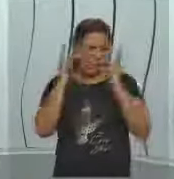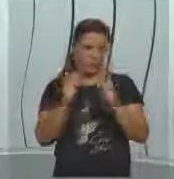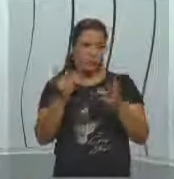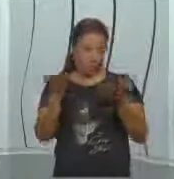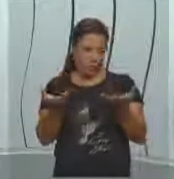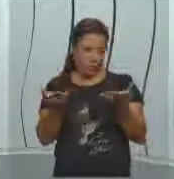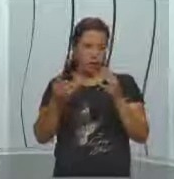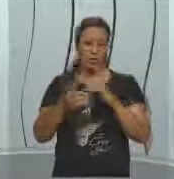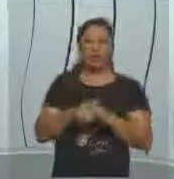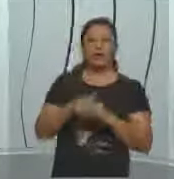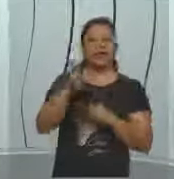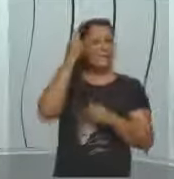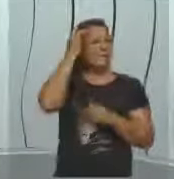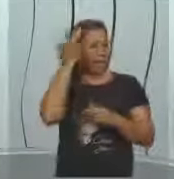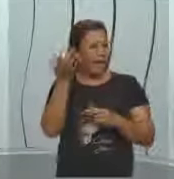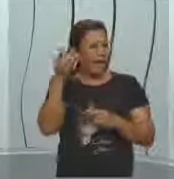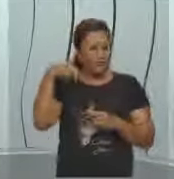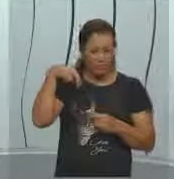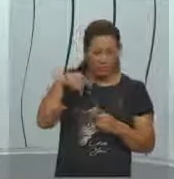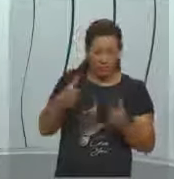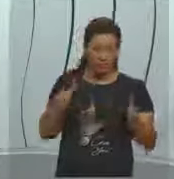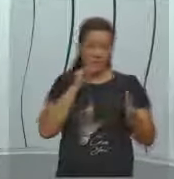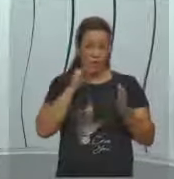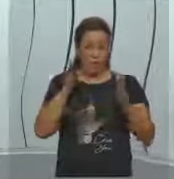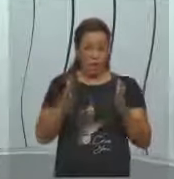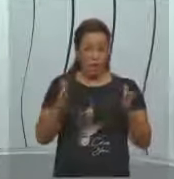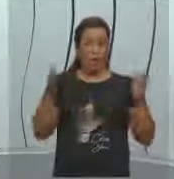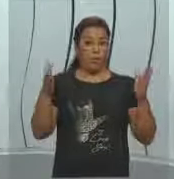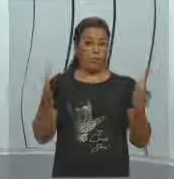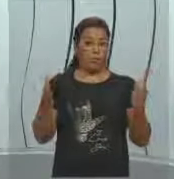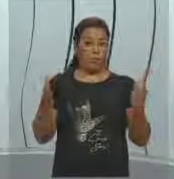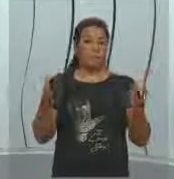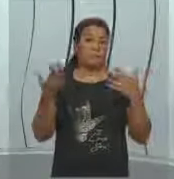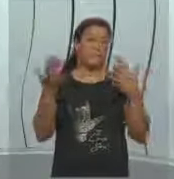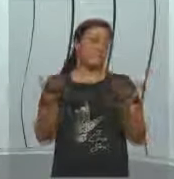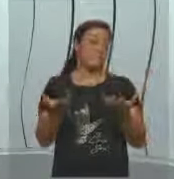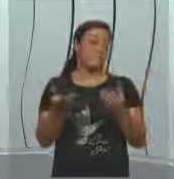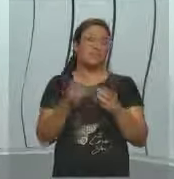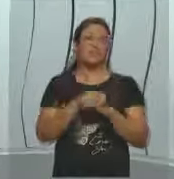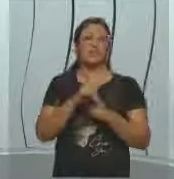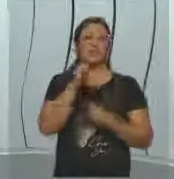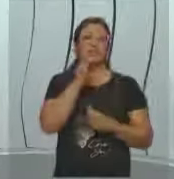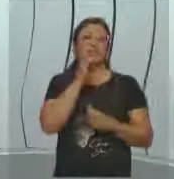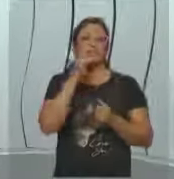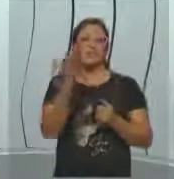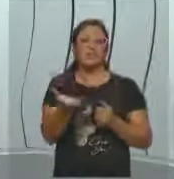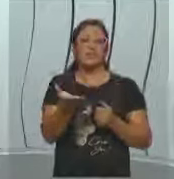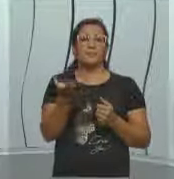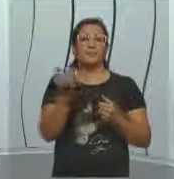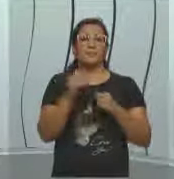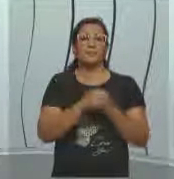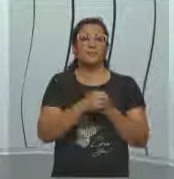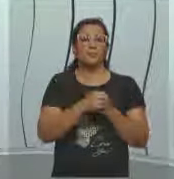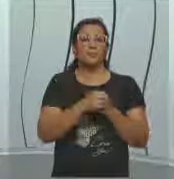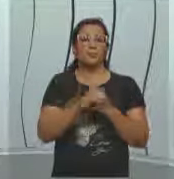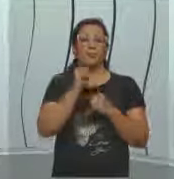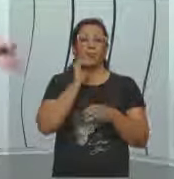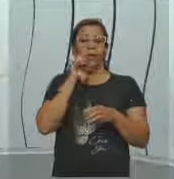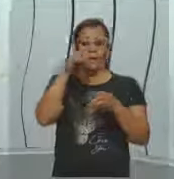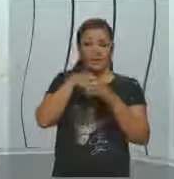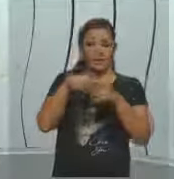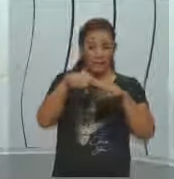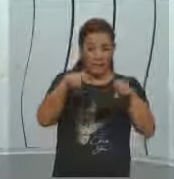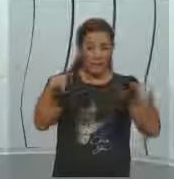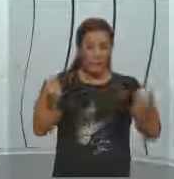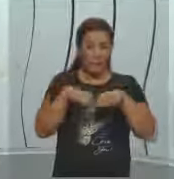claro. Então seria mais fácil atravessar ali. Ah, e se não fosse um corredor, se fosse, de repente, dentro de uma